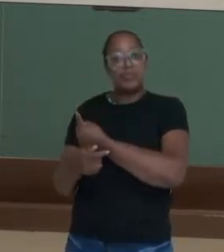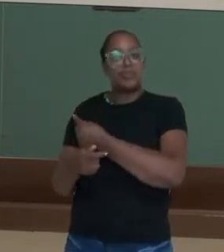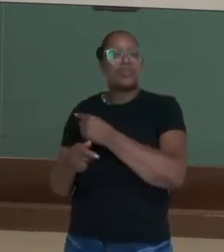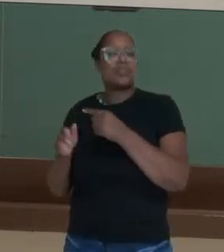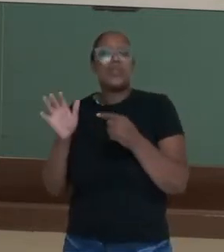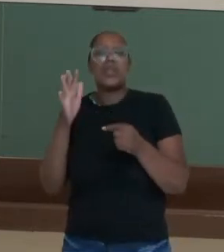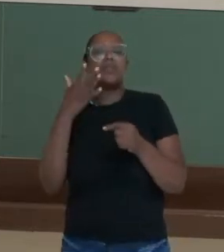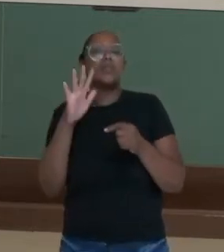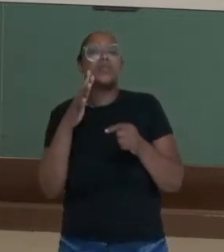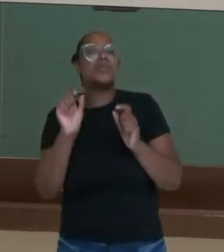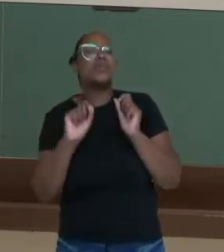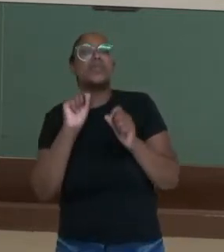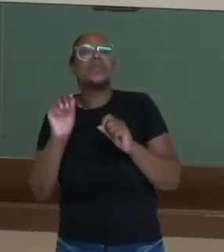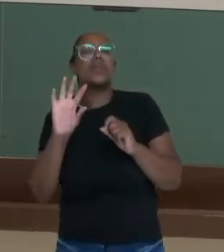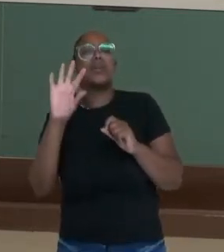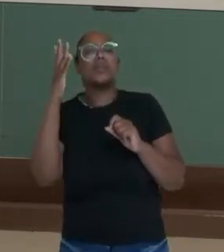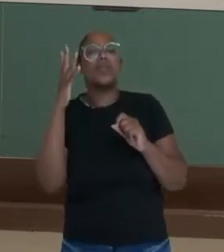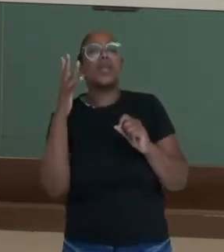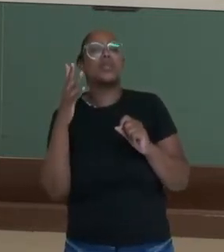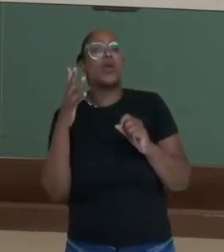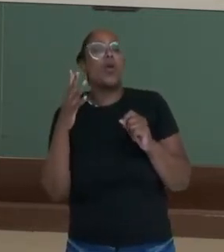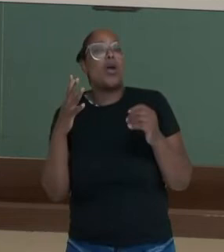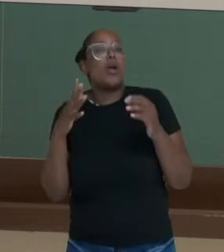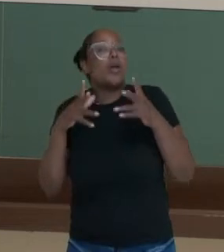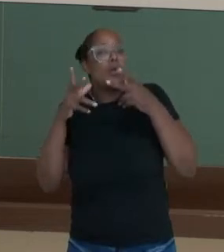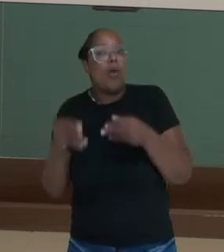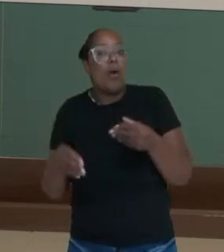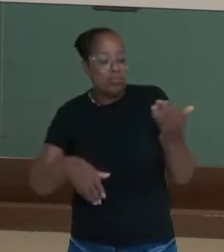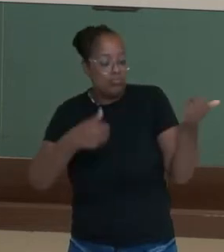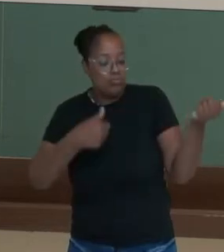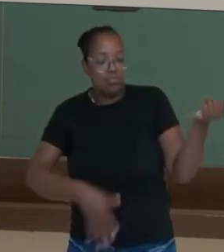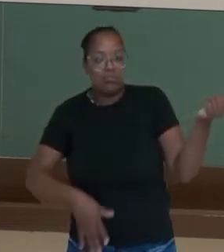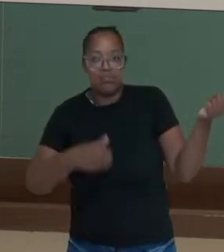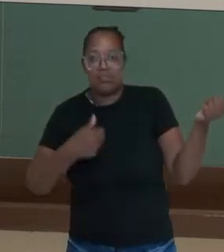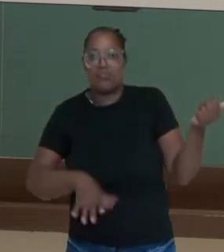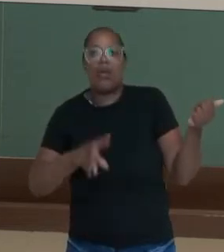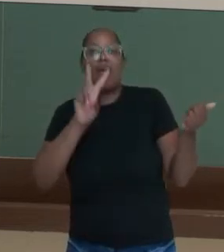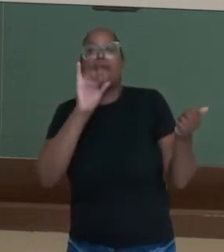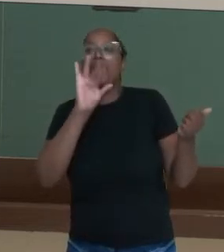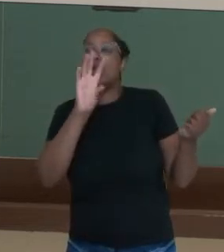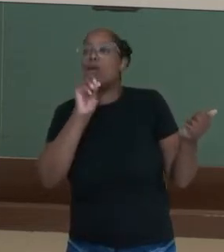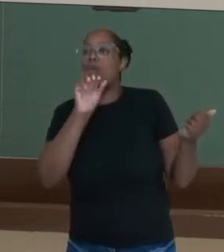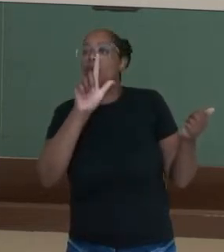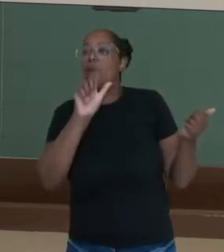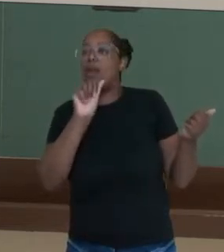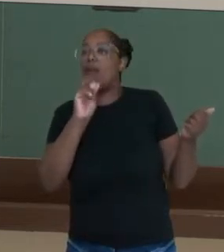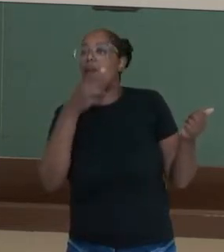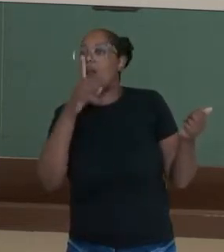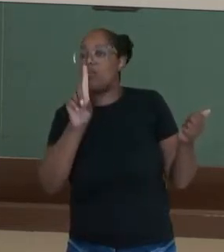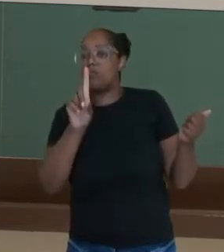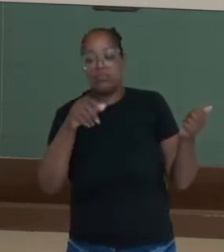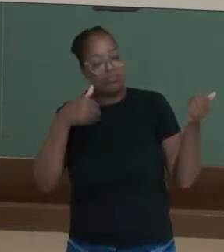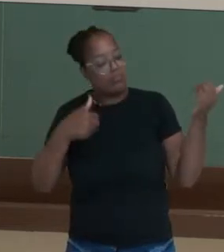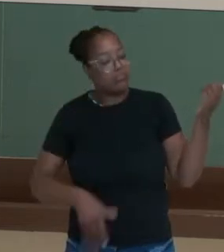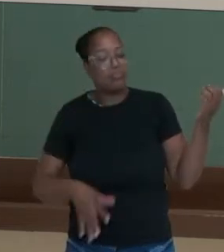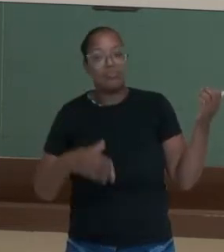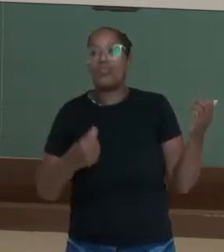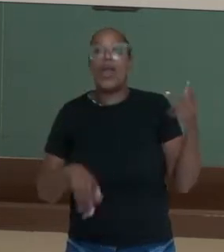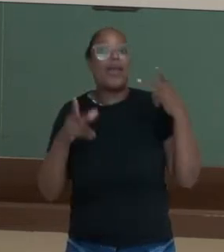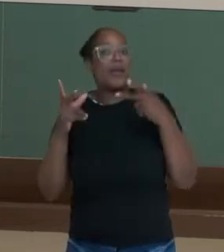menos o que acontece com o corpo do violão, né? Quem toca violão, aí aprendeu o violão, né? Ah,